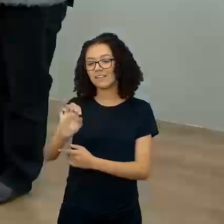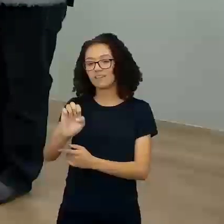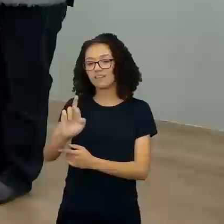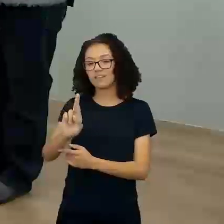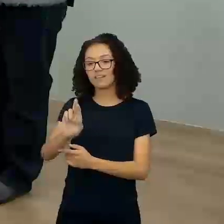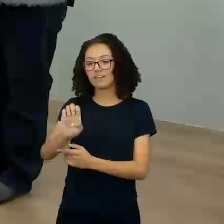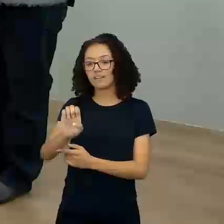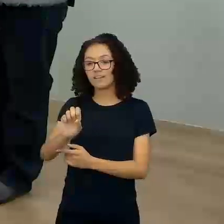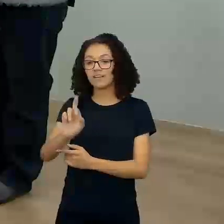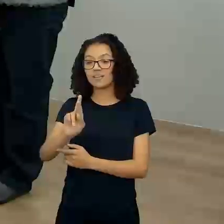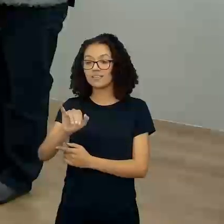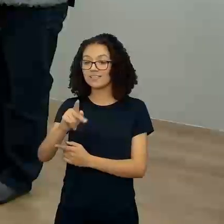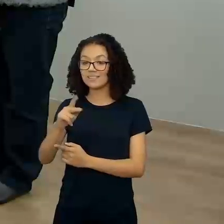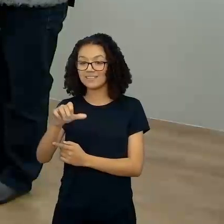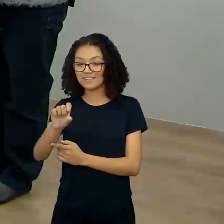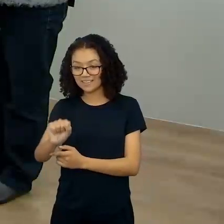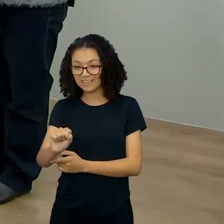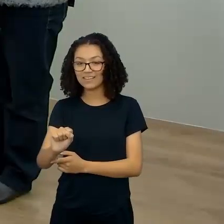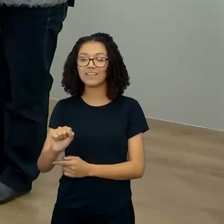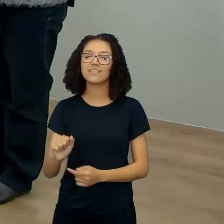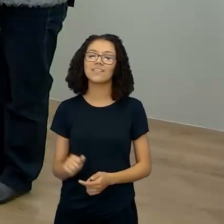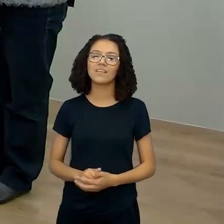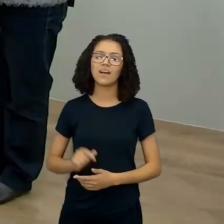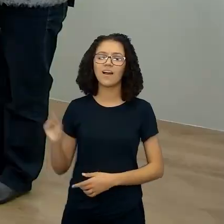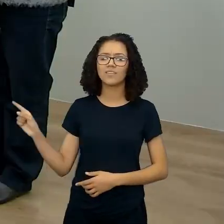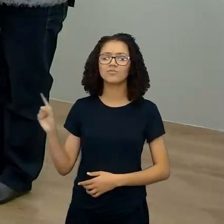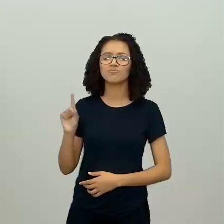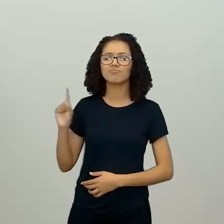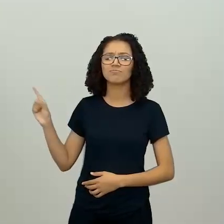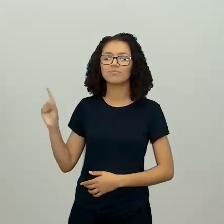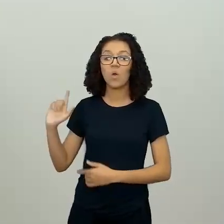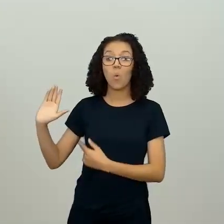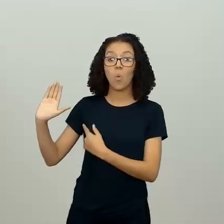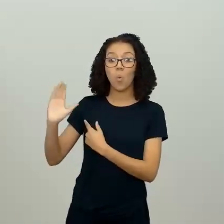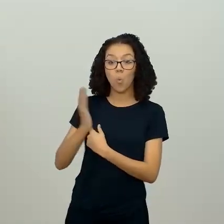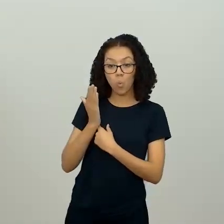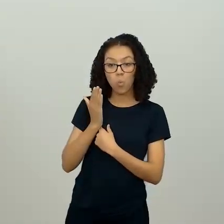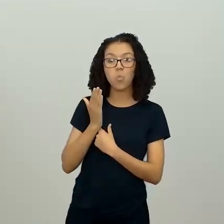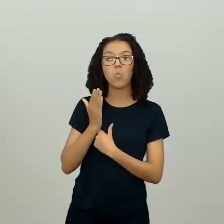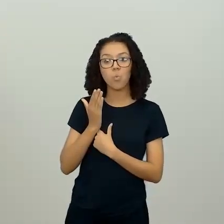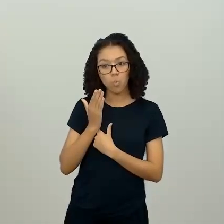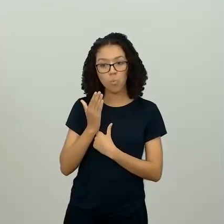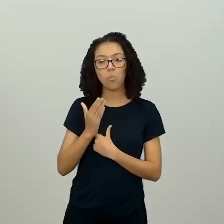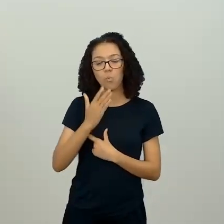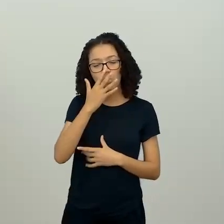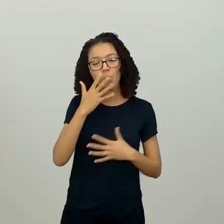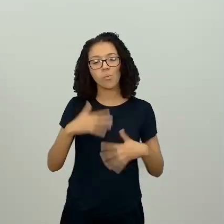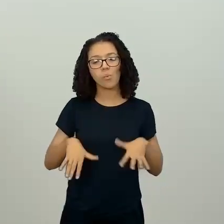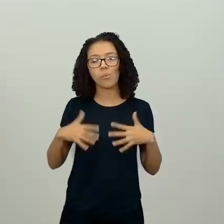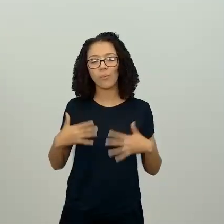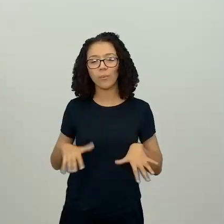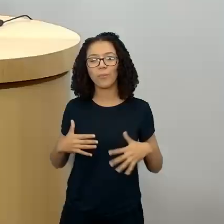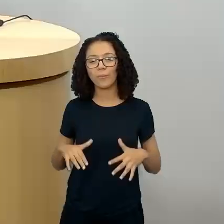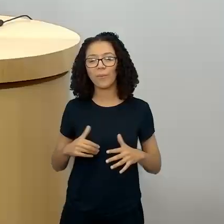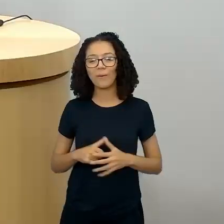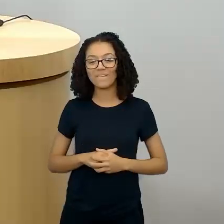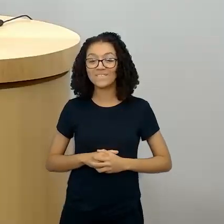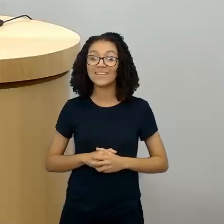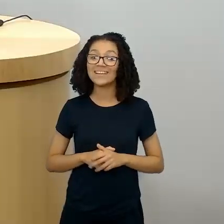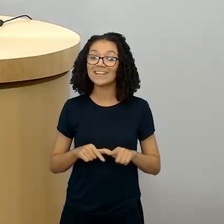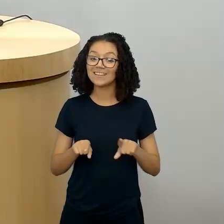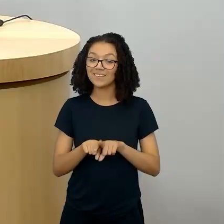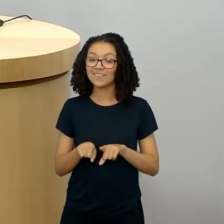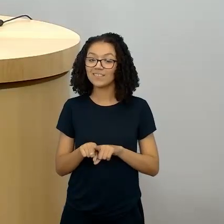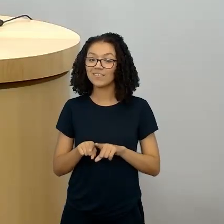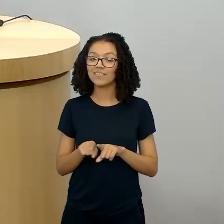Quimier, dizer que realmente contribuiu muito, né, para a nossa formação aqui com os professores e que vocês